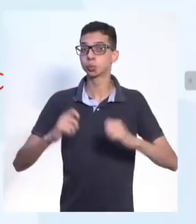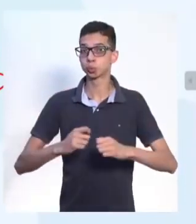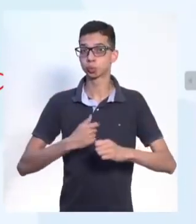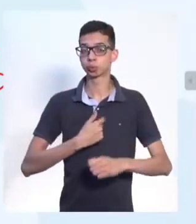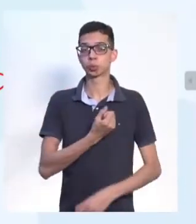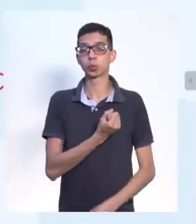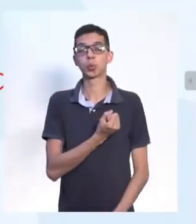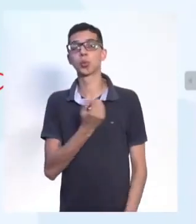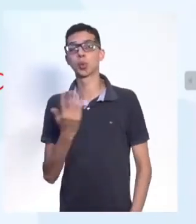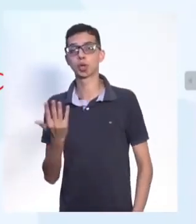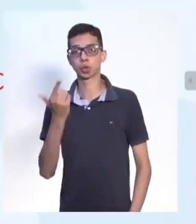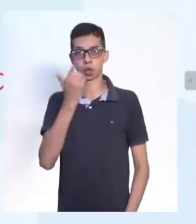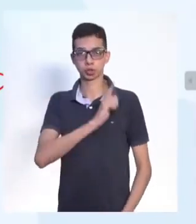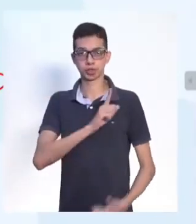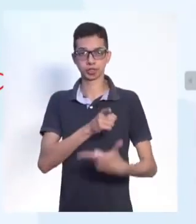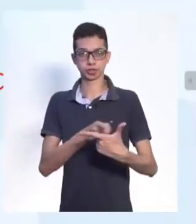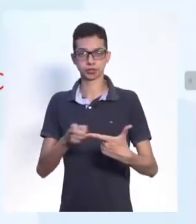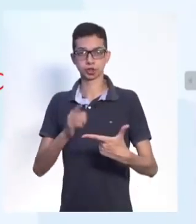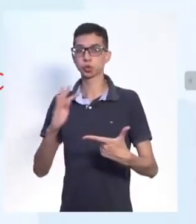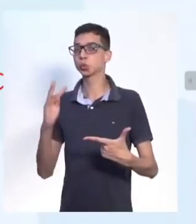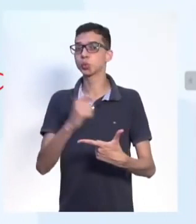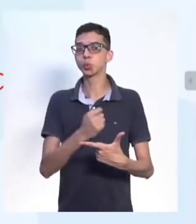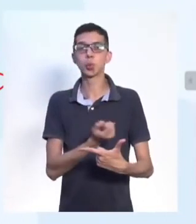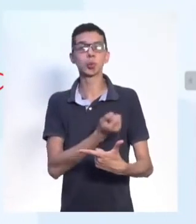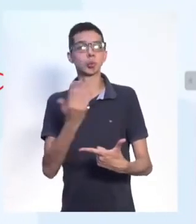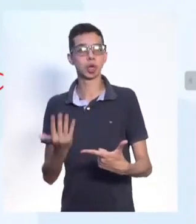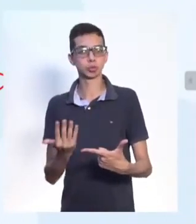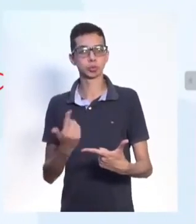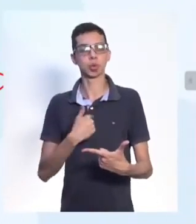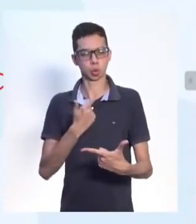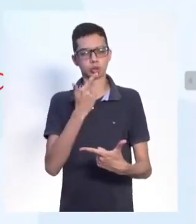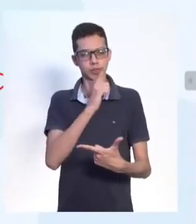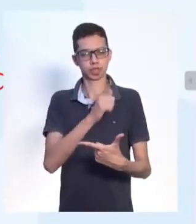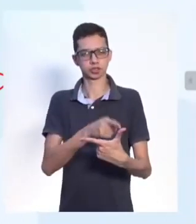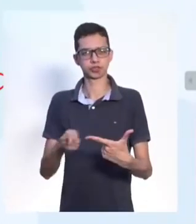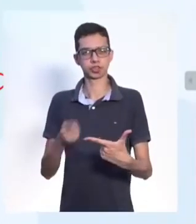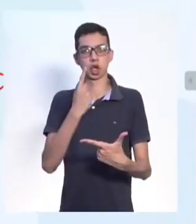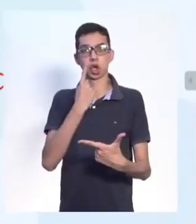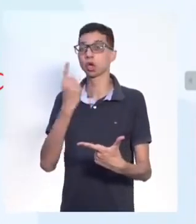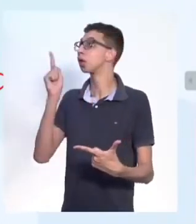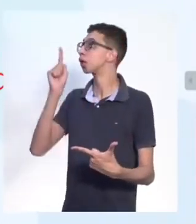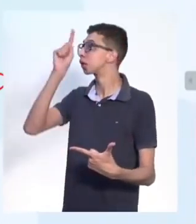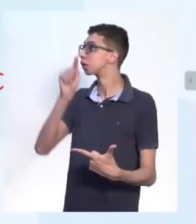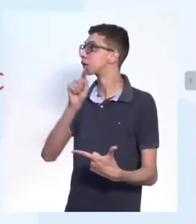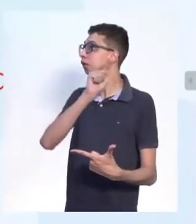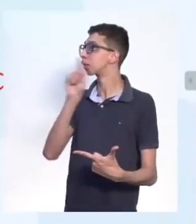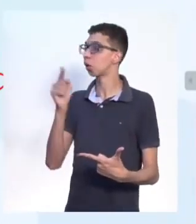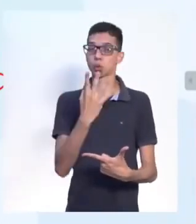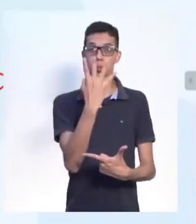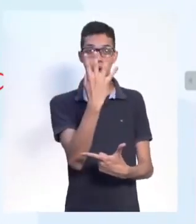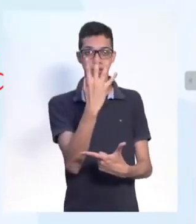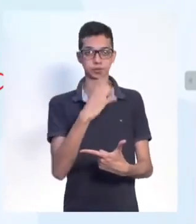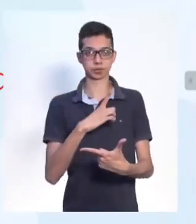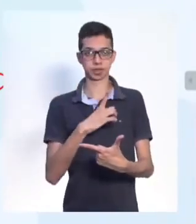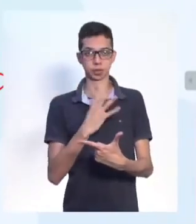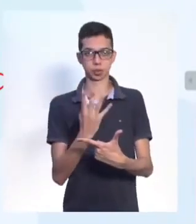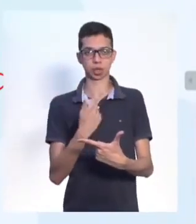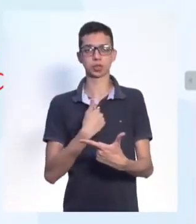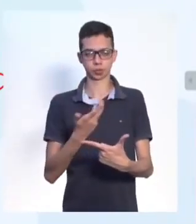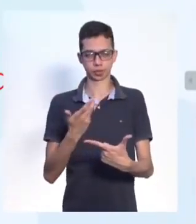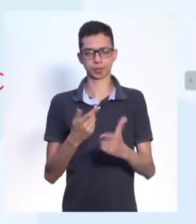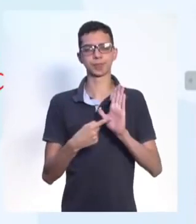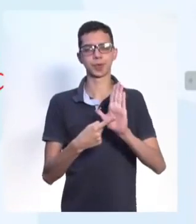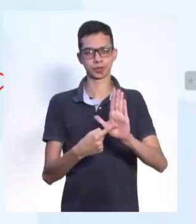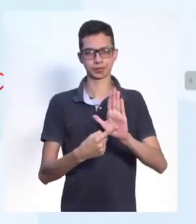eu consegui dividir esse todo, esse inteiro. Sim. Eu consegui dividir ele aí em 4 partes, no que é o que eu quero representar aí. Eu